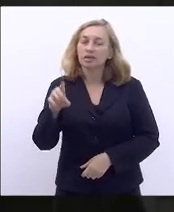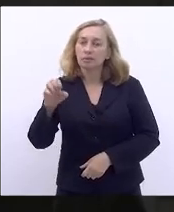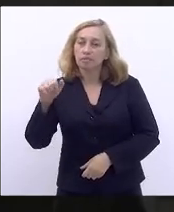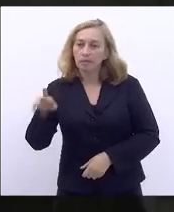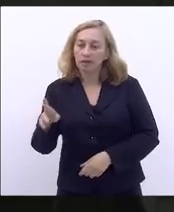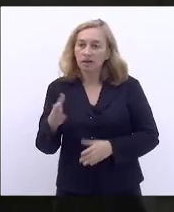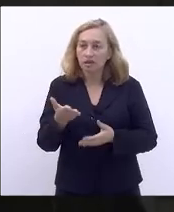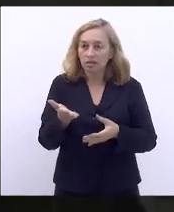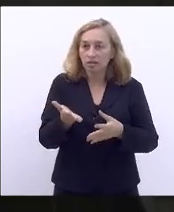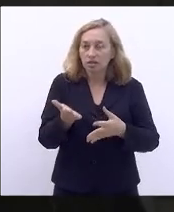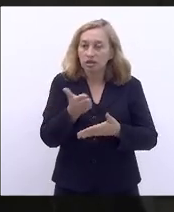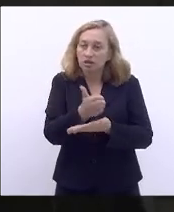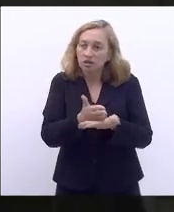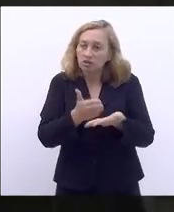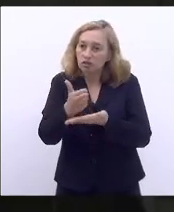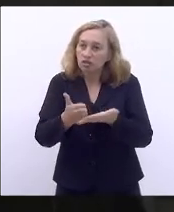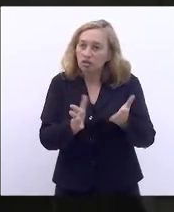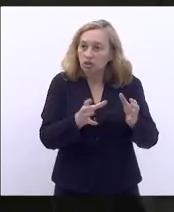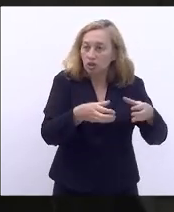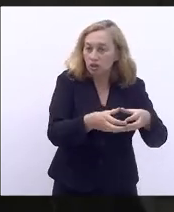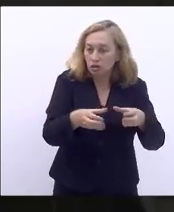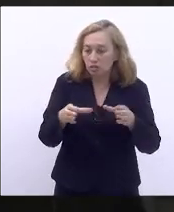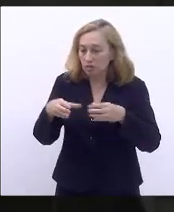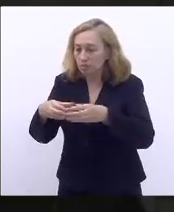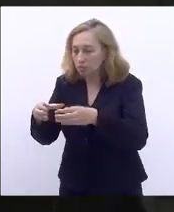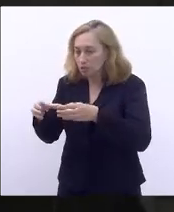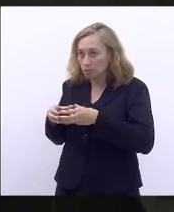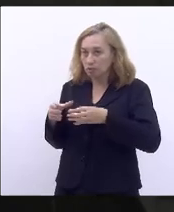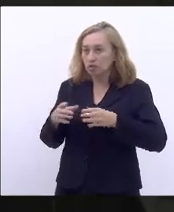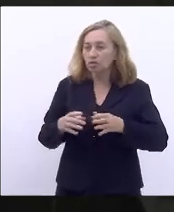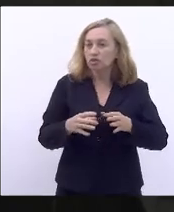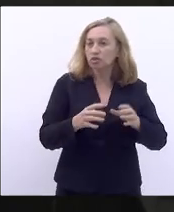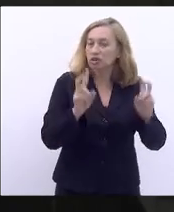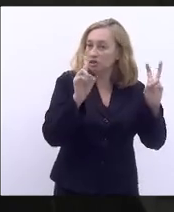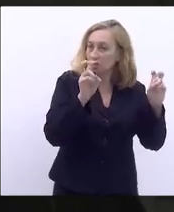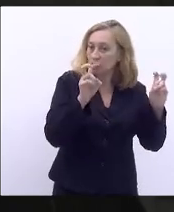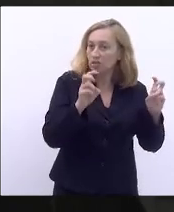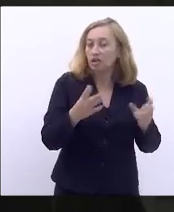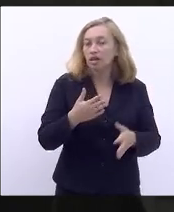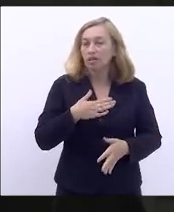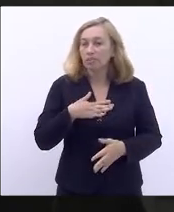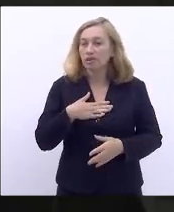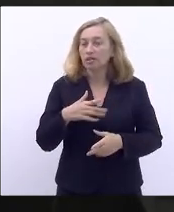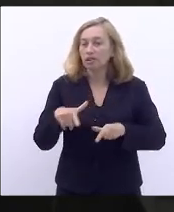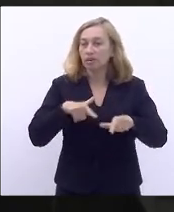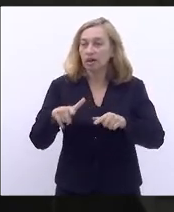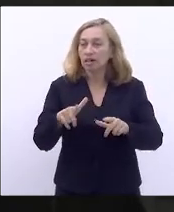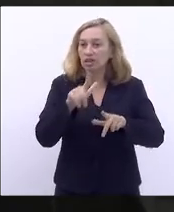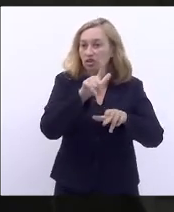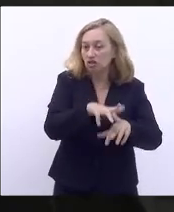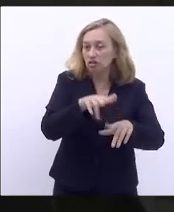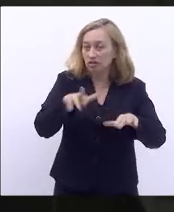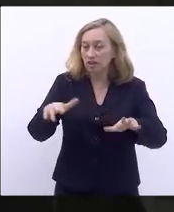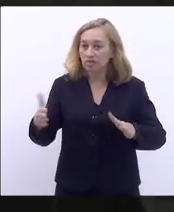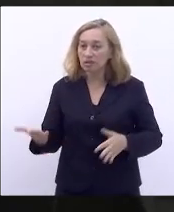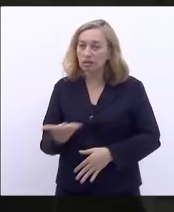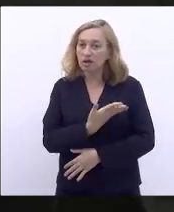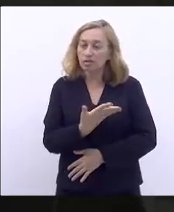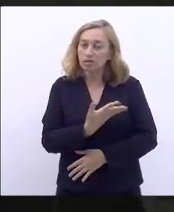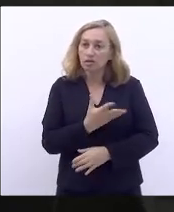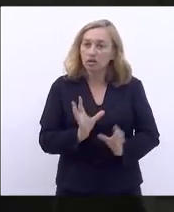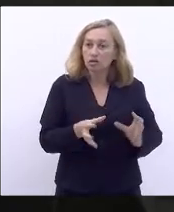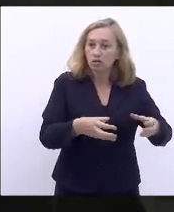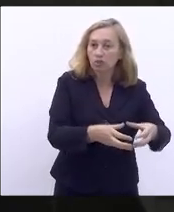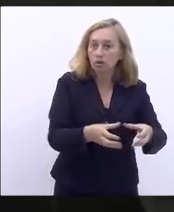em grupos temáticos. A mim coube trabalhar com diversos companheiros de